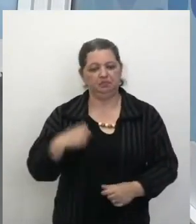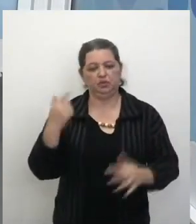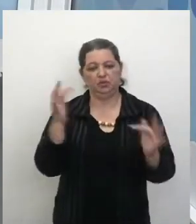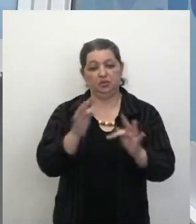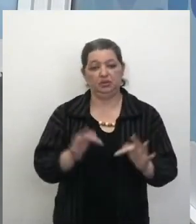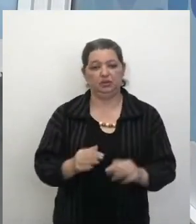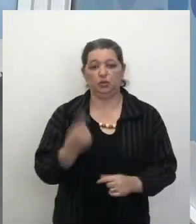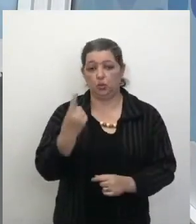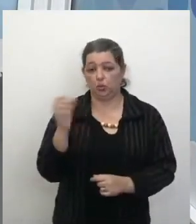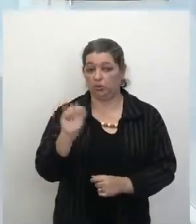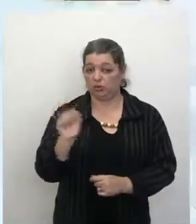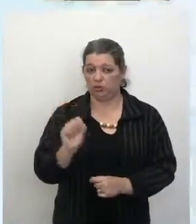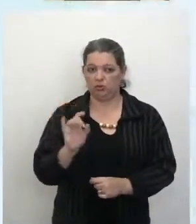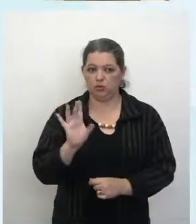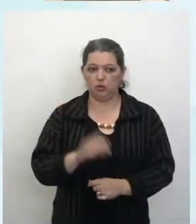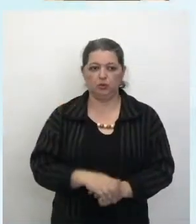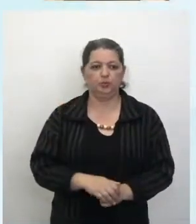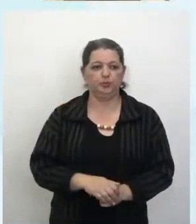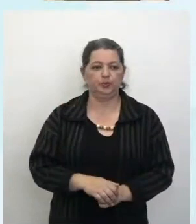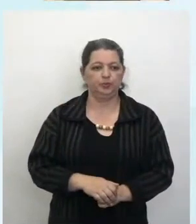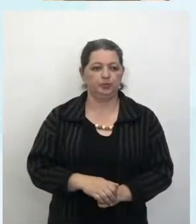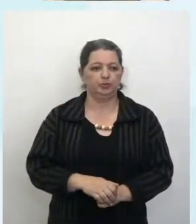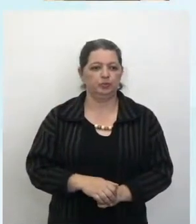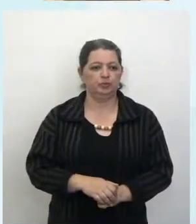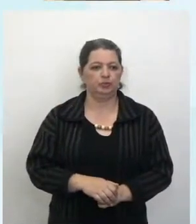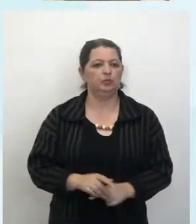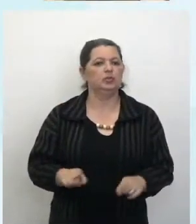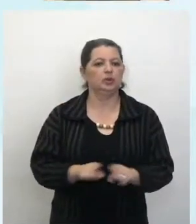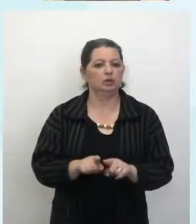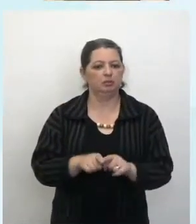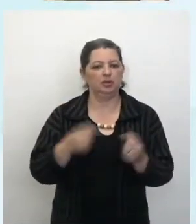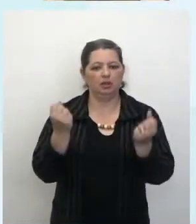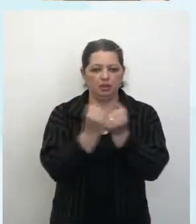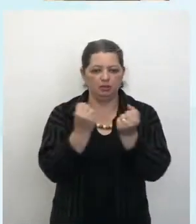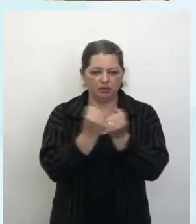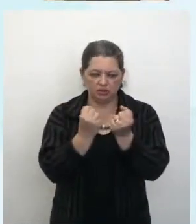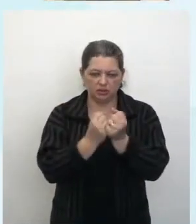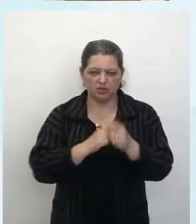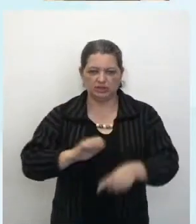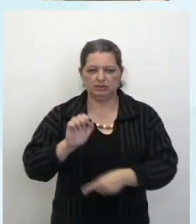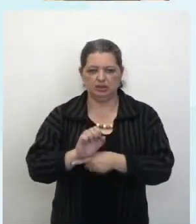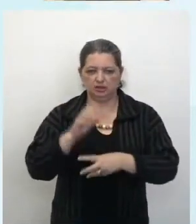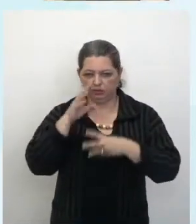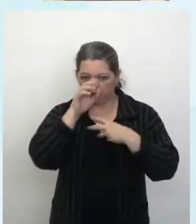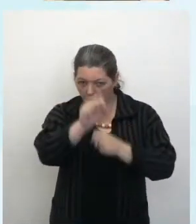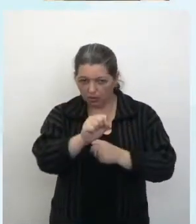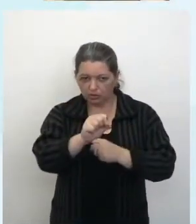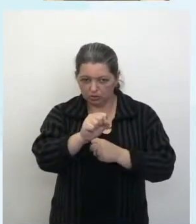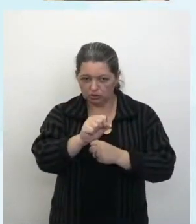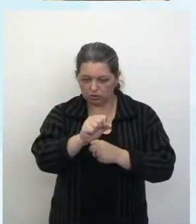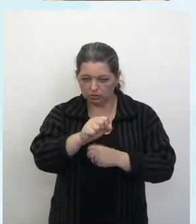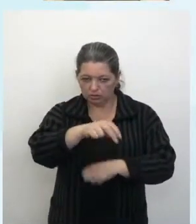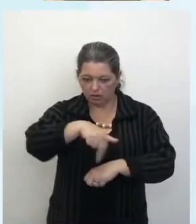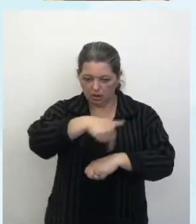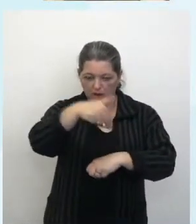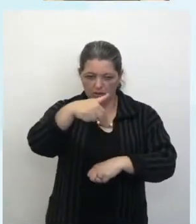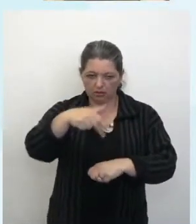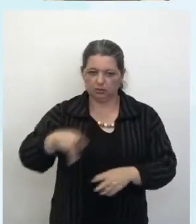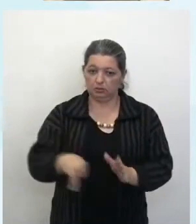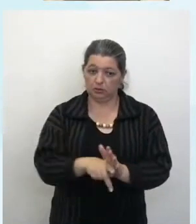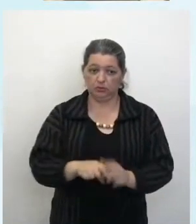bota um segundo E aí e defende a mos um estado forte nacionalista é uma coisa